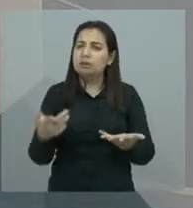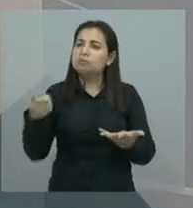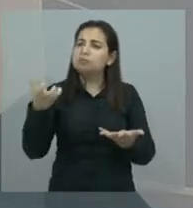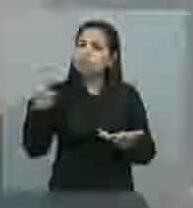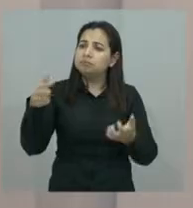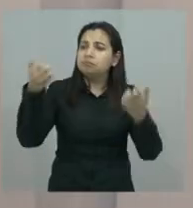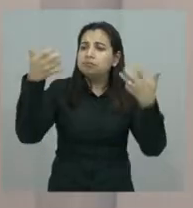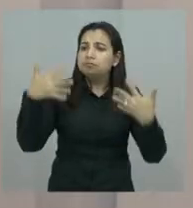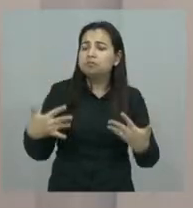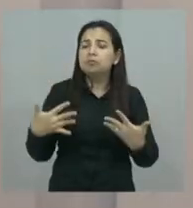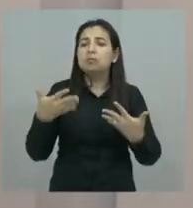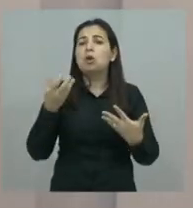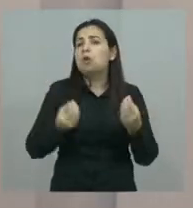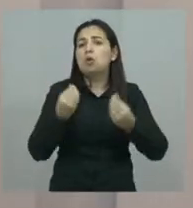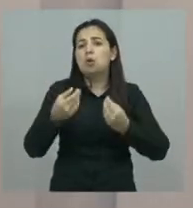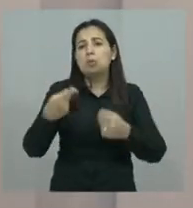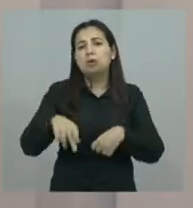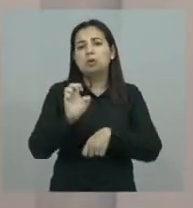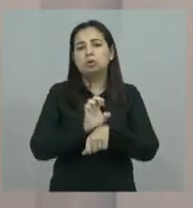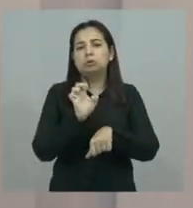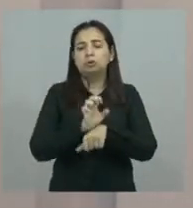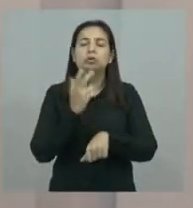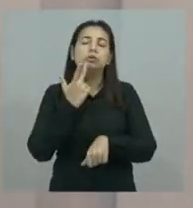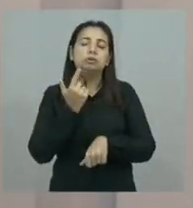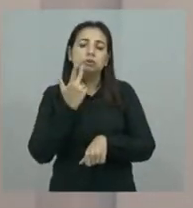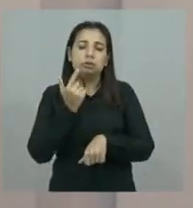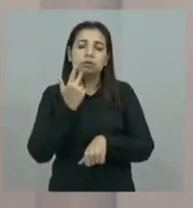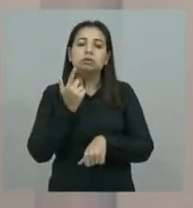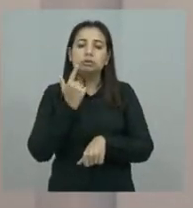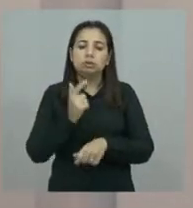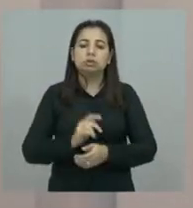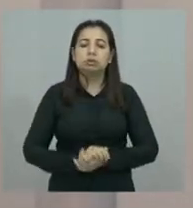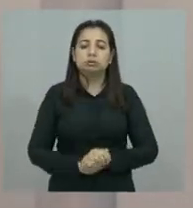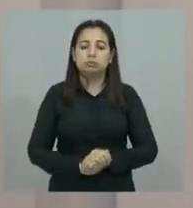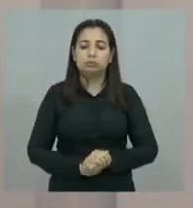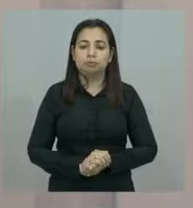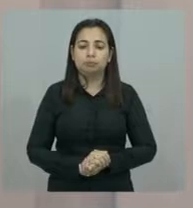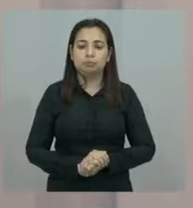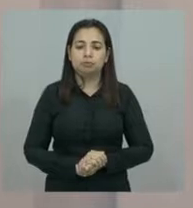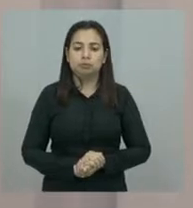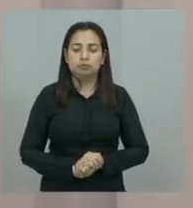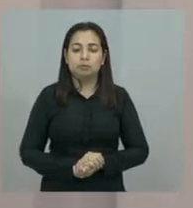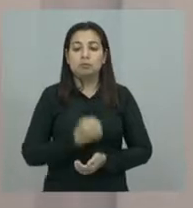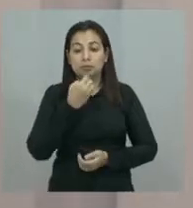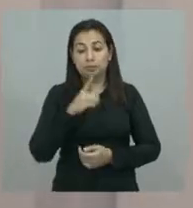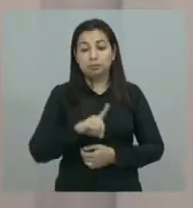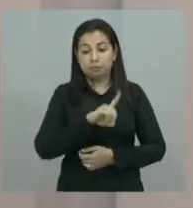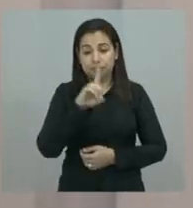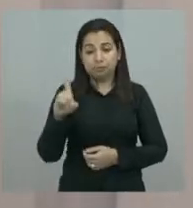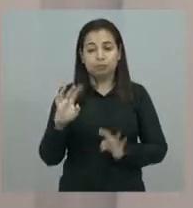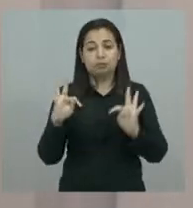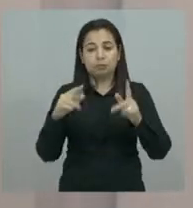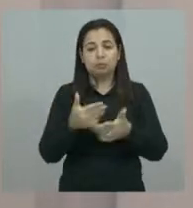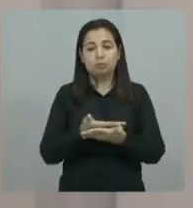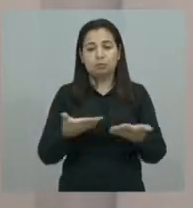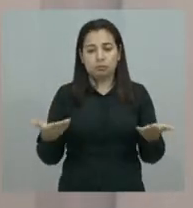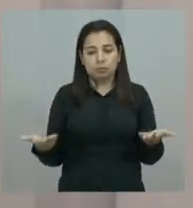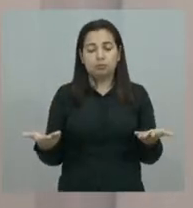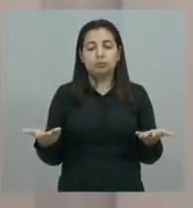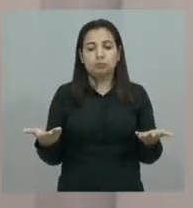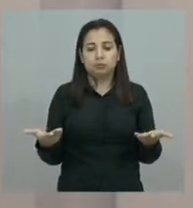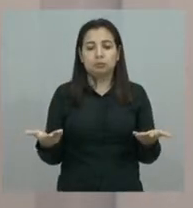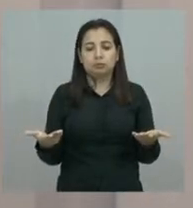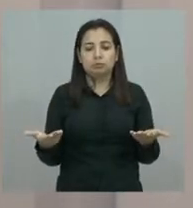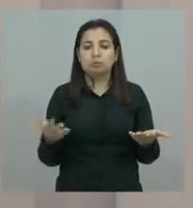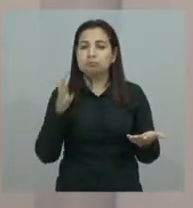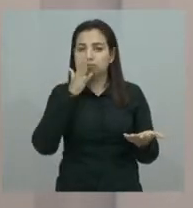falasse aqui no Ceará como ela atua, qual a abrangência. Bom dia a todos os telespectadores